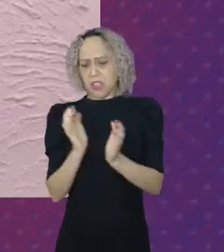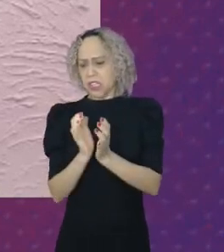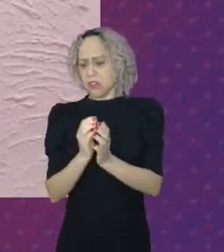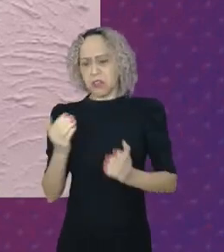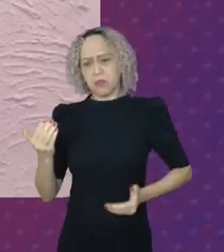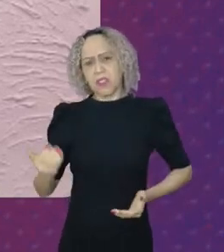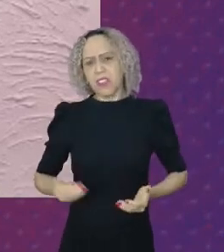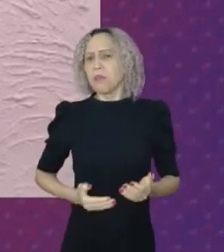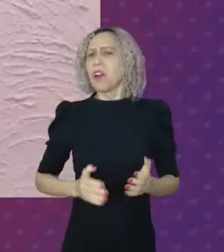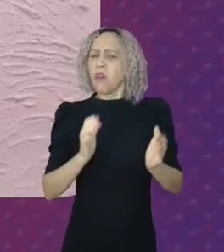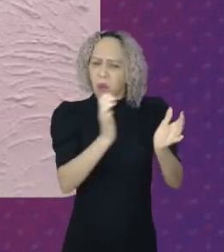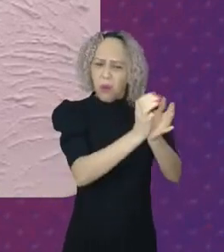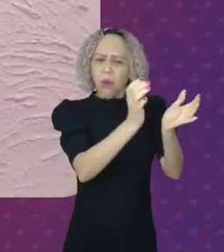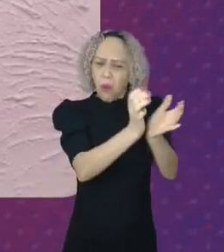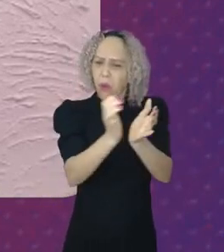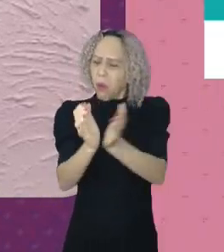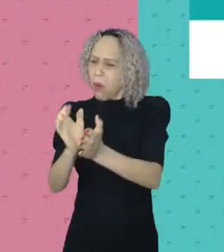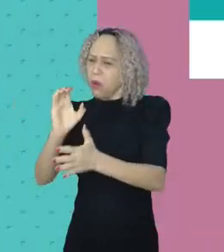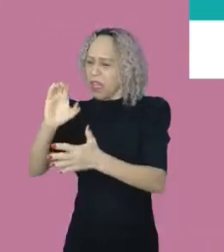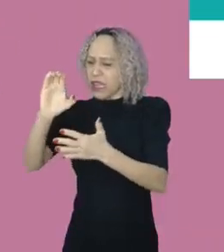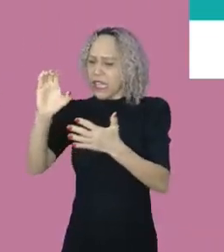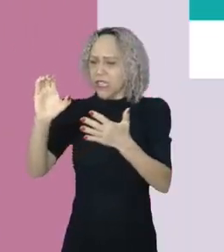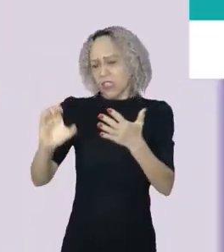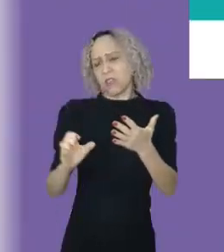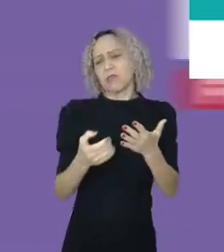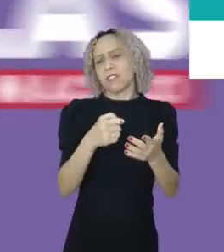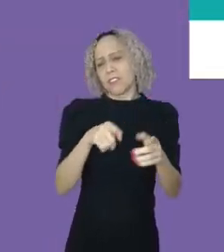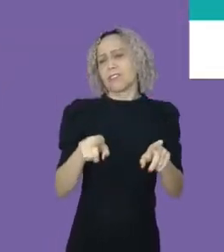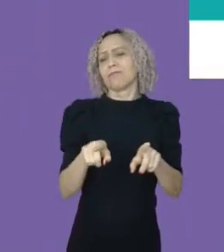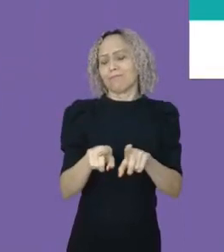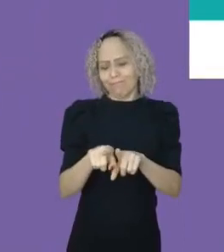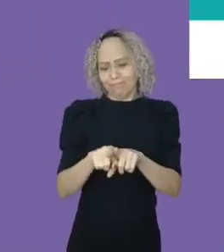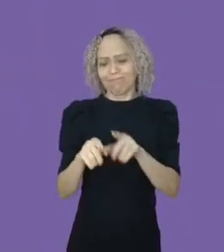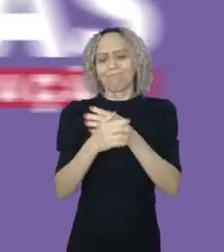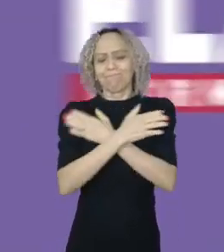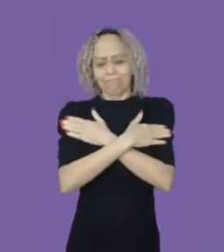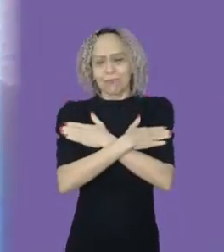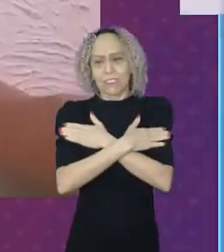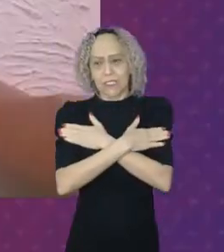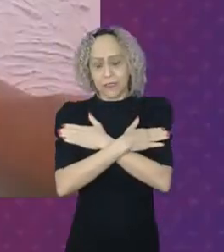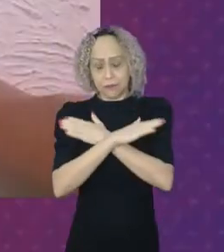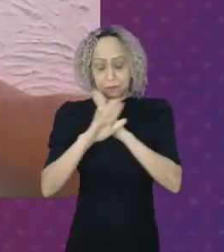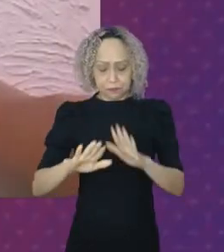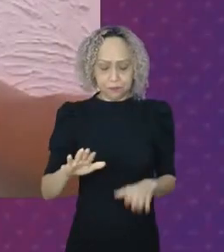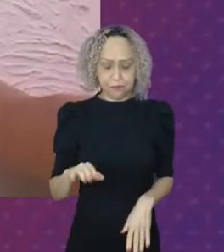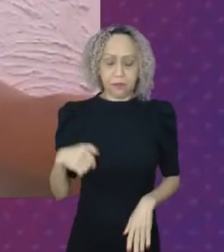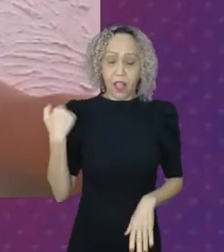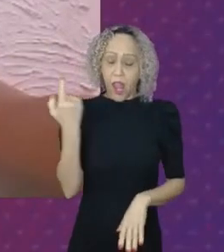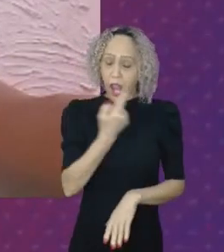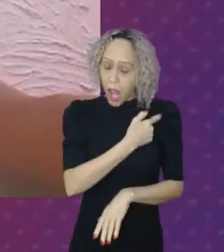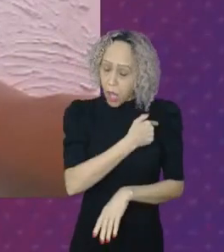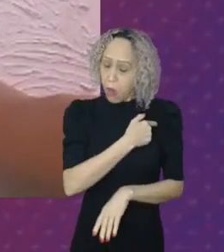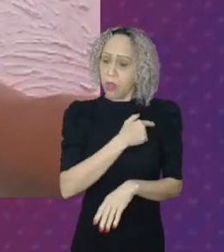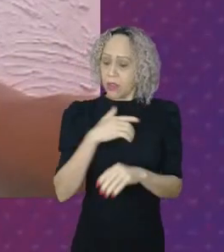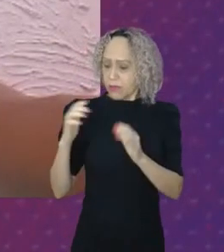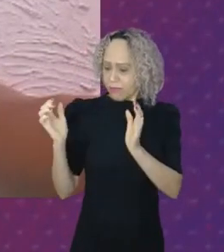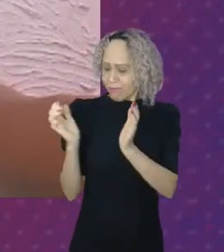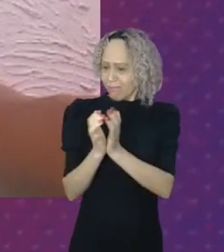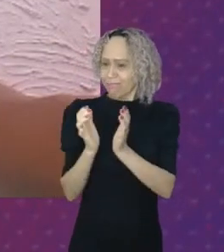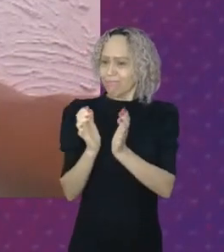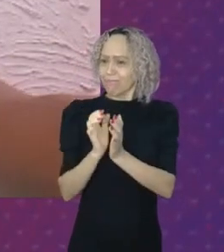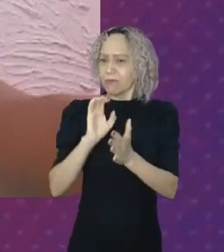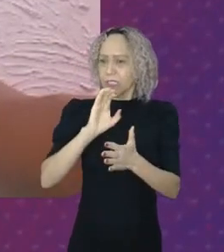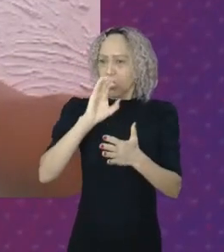muitas categorias também estão na mesma situação. A nossa categoria, ela sempre foi tratada pela